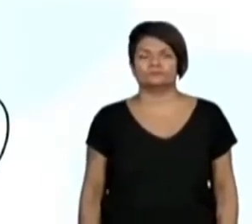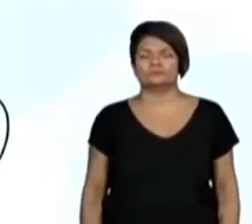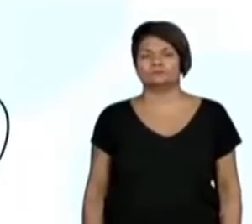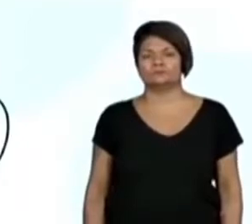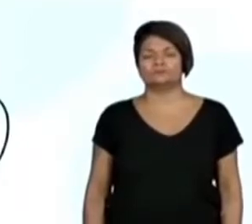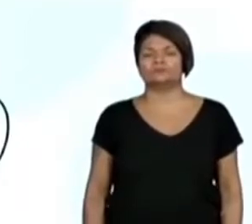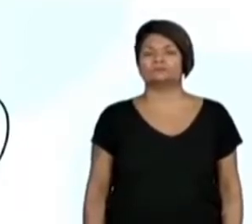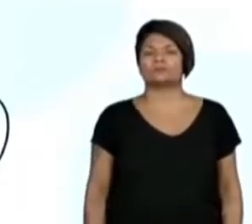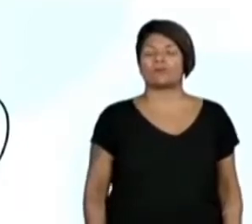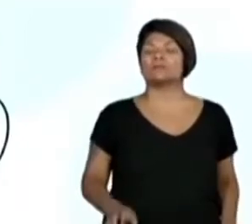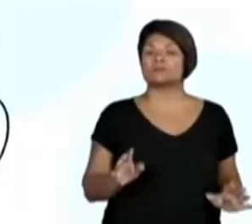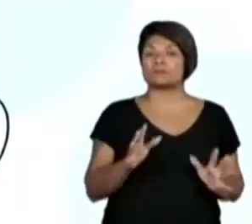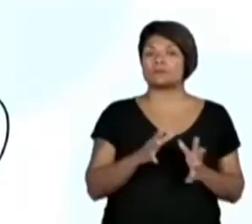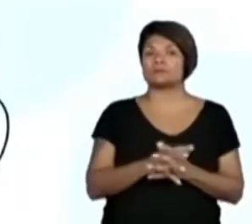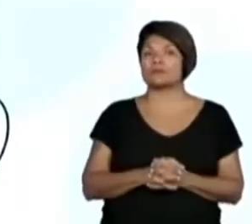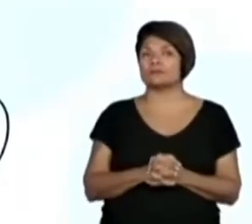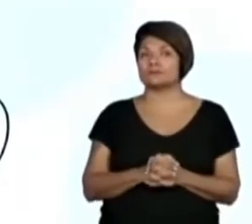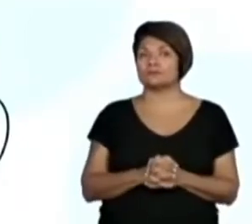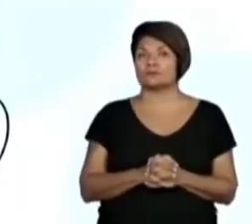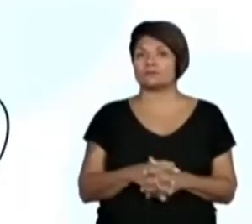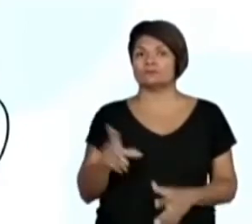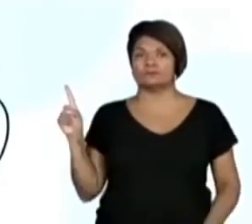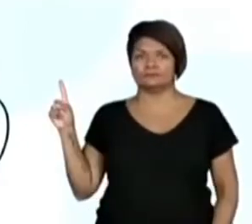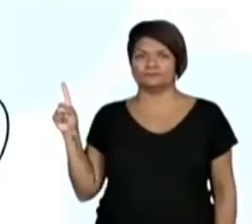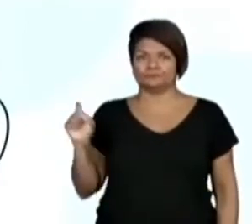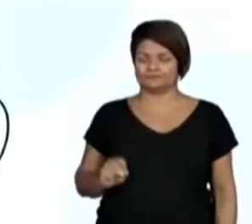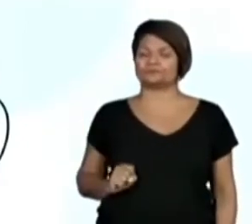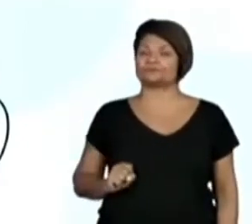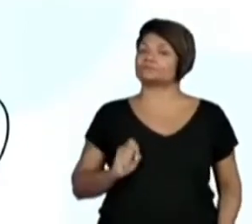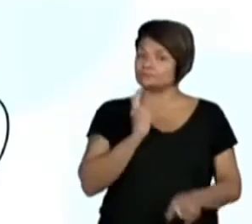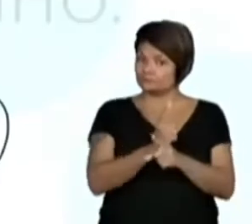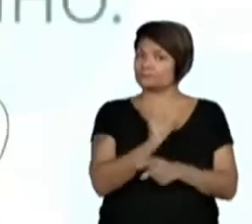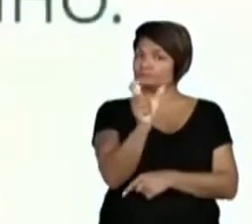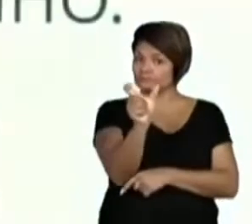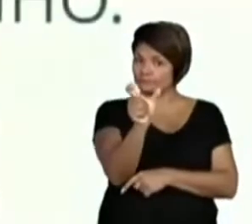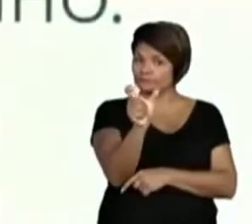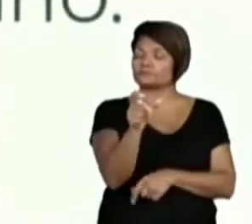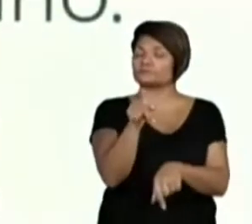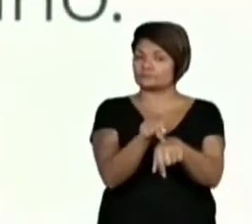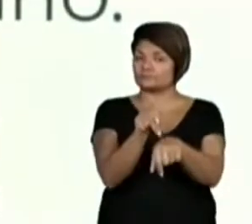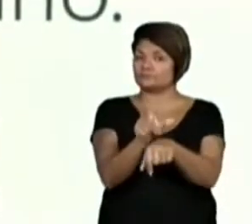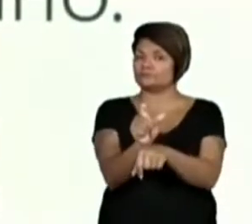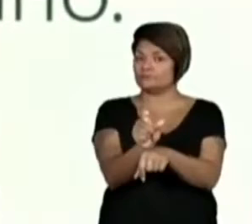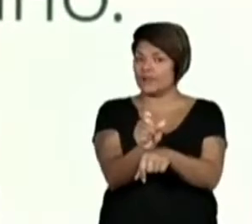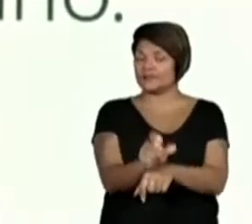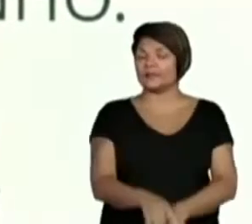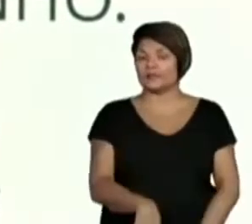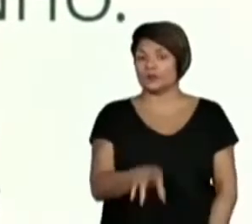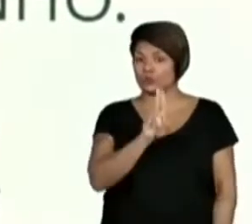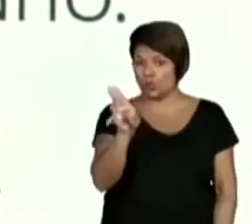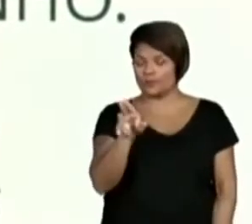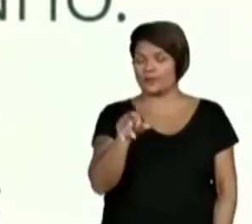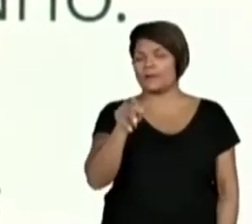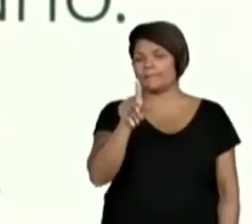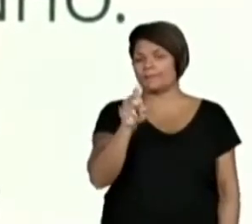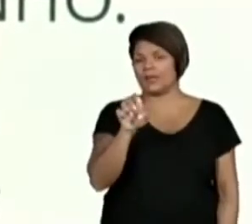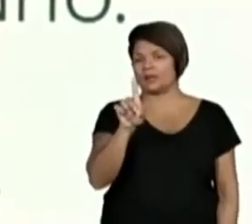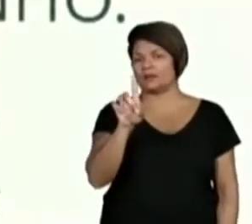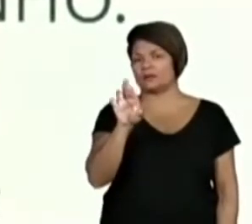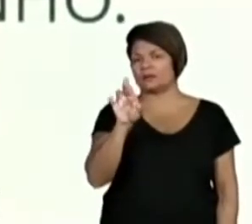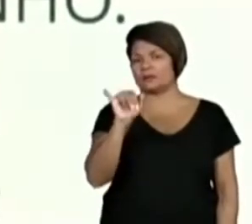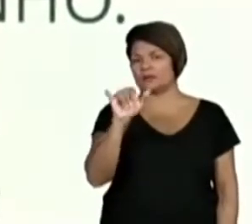que eu vou fazer. Ó. Isso mesmo. Vamos ajudar ele, ó. Pedrinha. Ele eu achei a palavra pedrinha. Poxa vida, se eu achei a